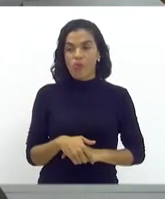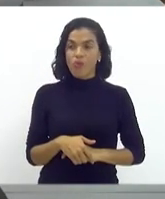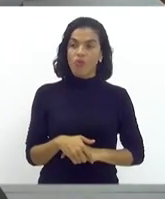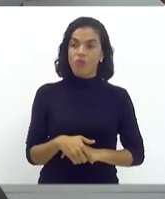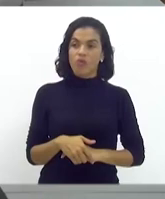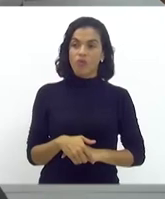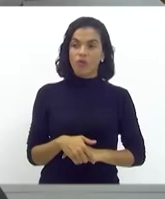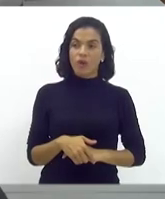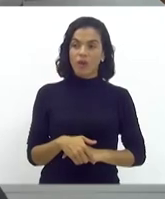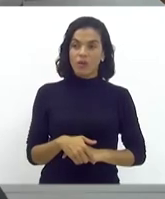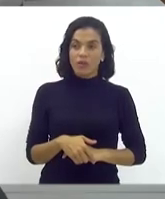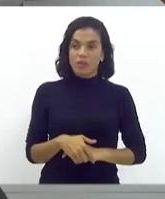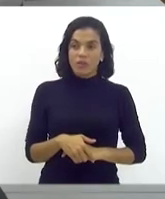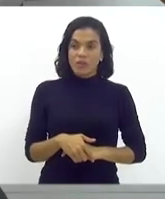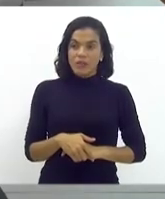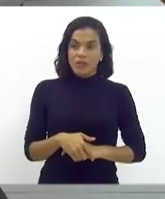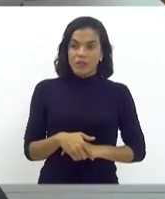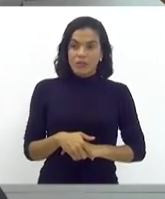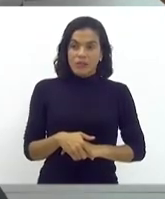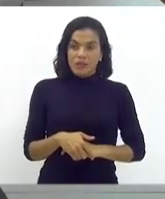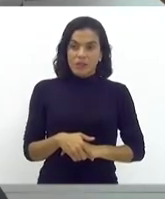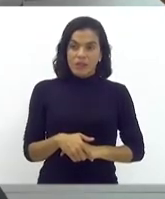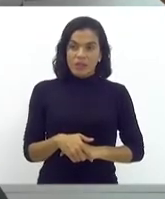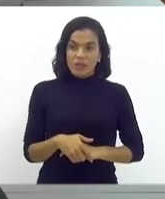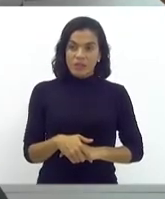Deixa eu só localizar aqui por favor